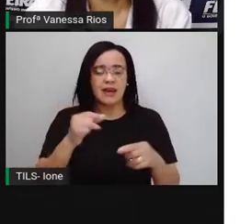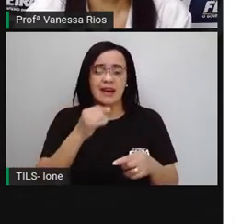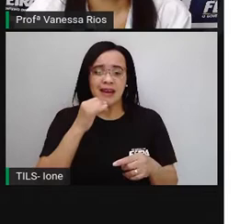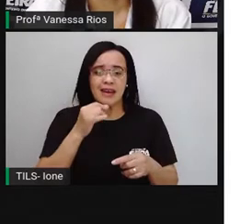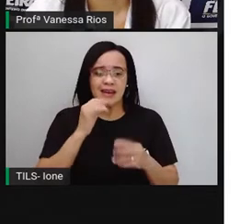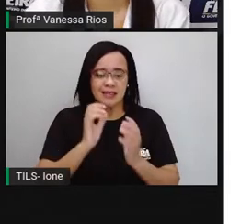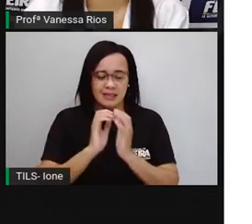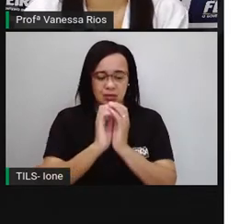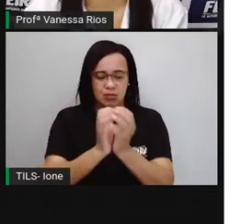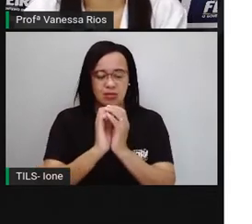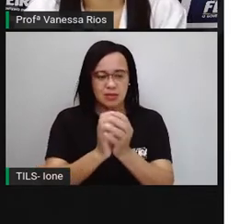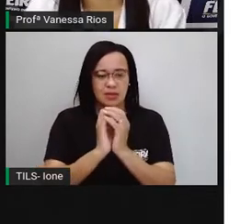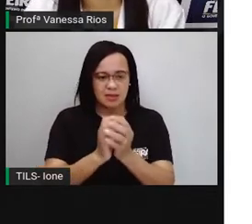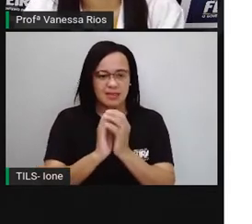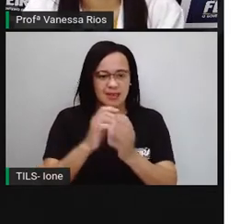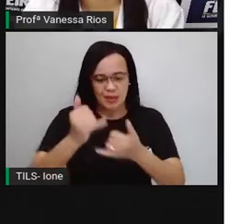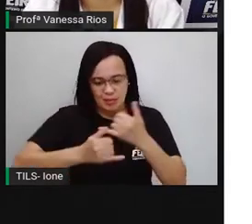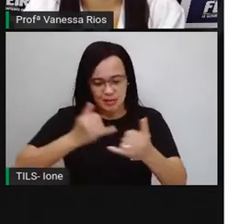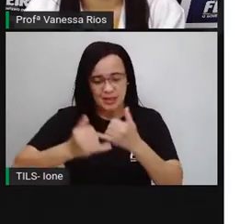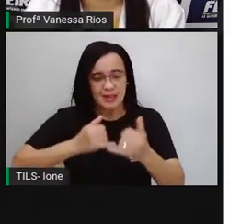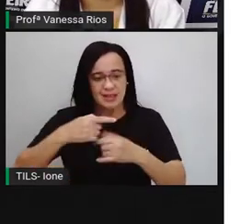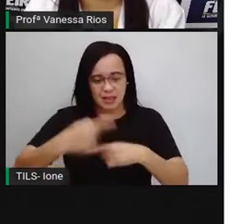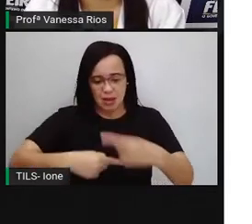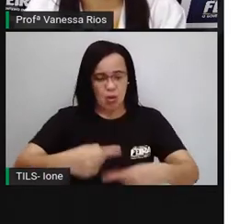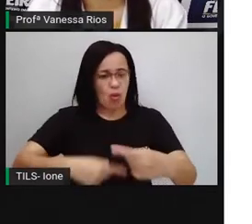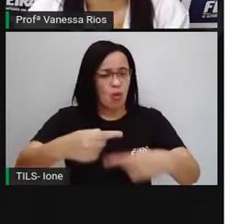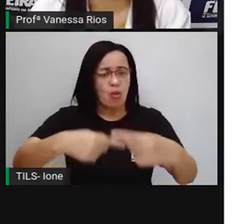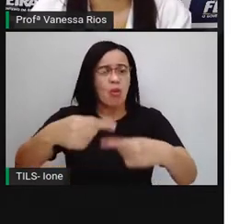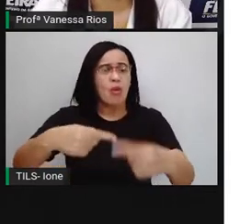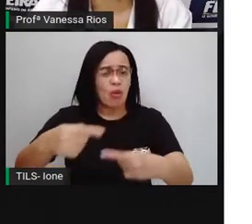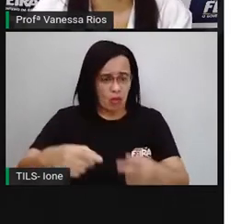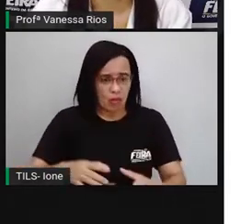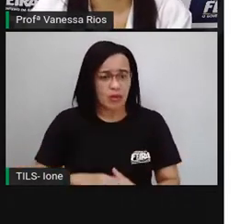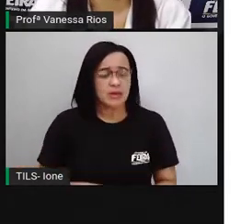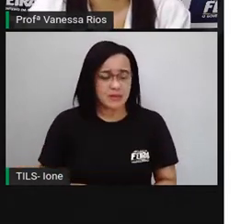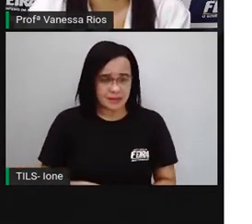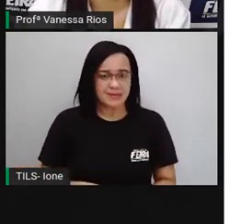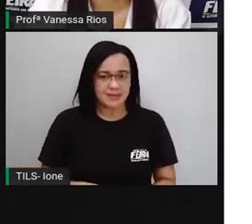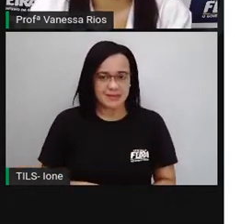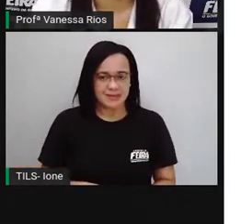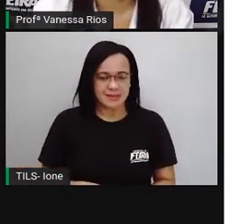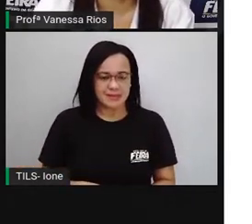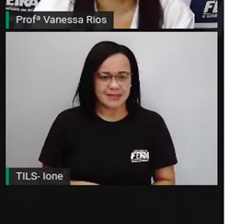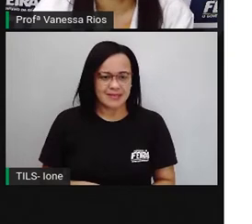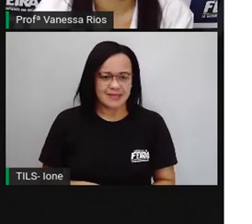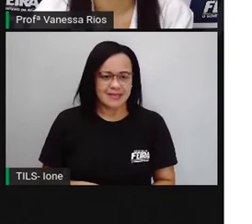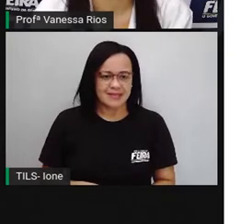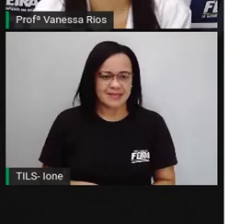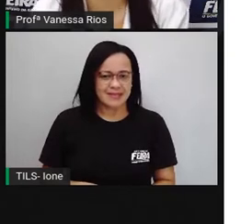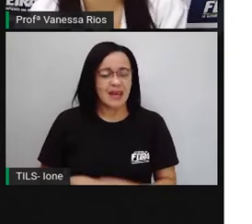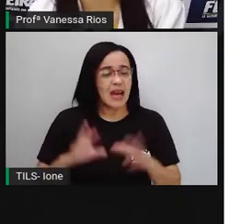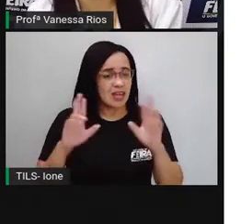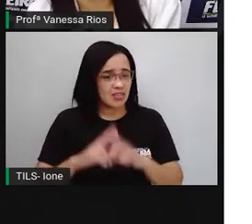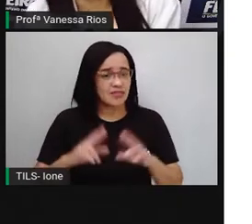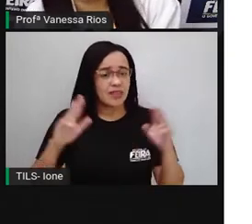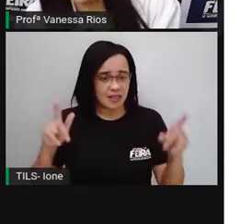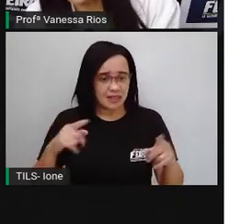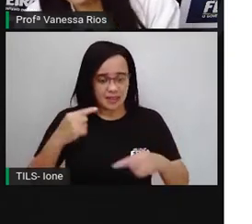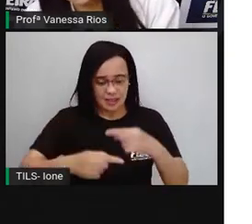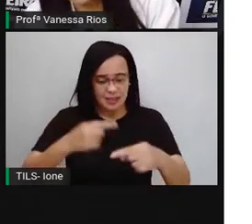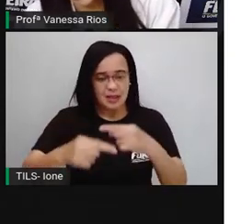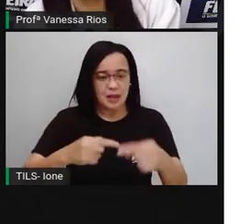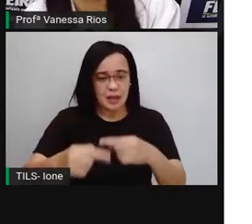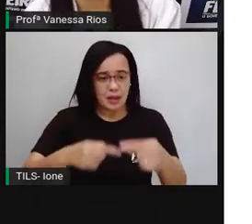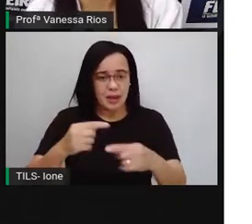não rola? Rola, não é, ele vai rolar. A gente vai observar que a forma como ele rola não é a mesma que rola uma bola